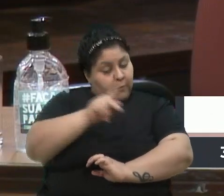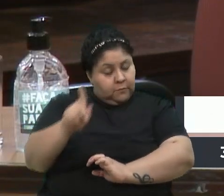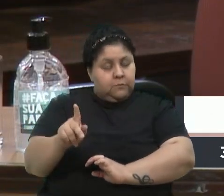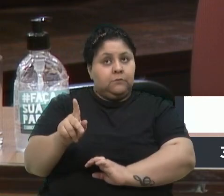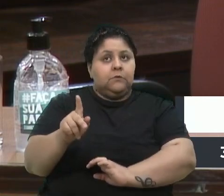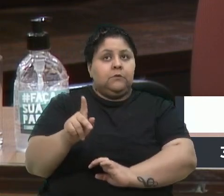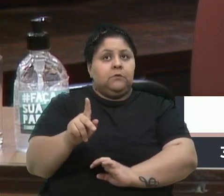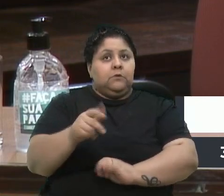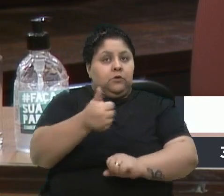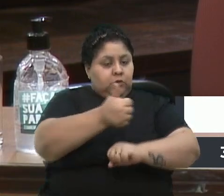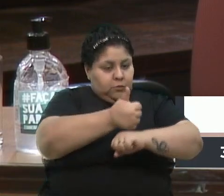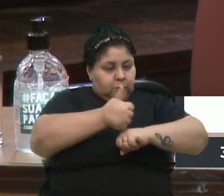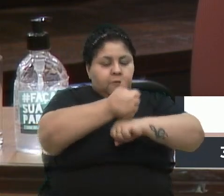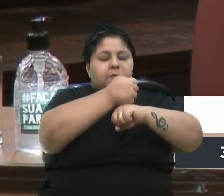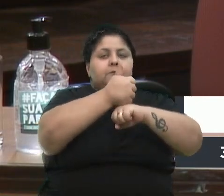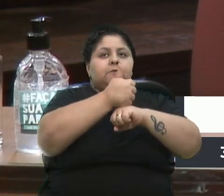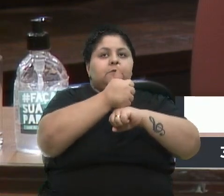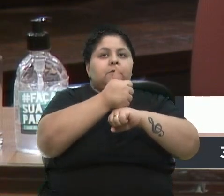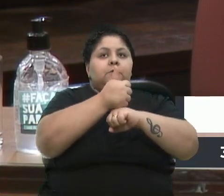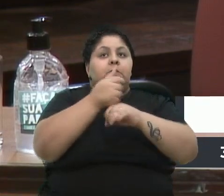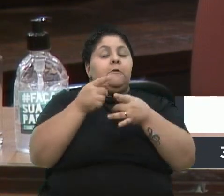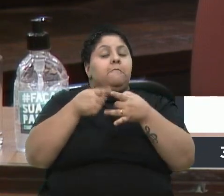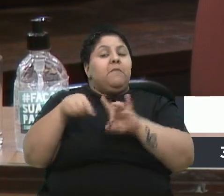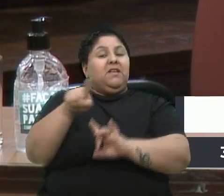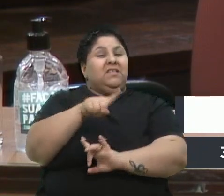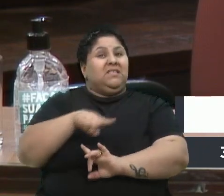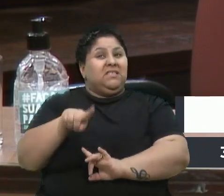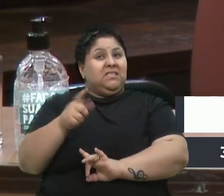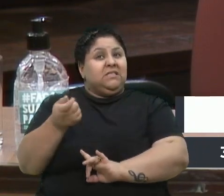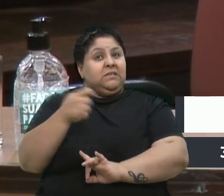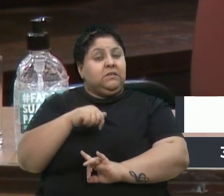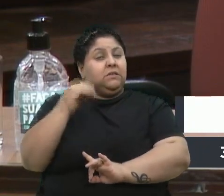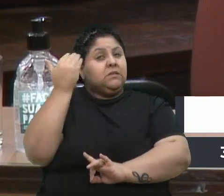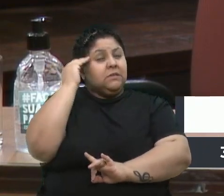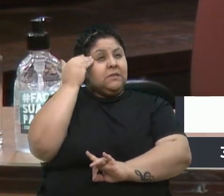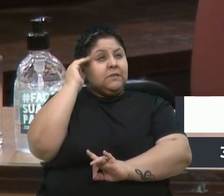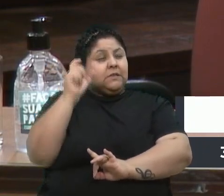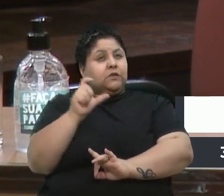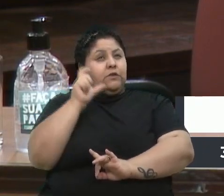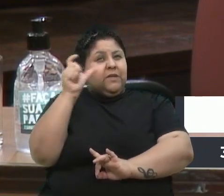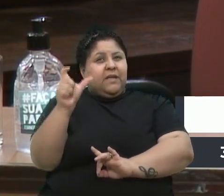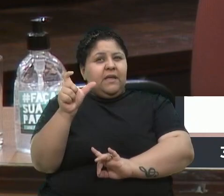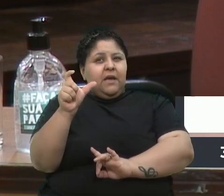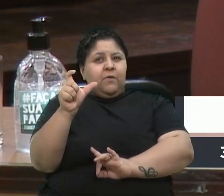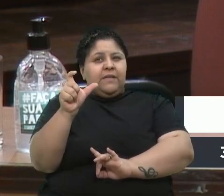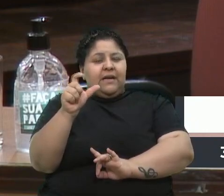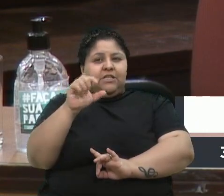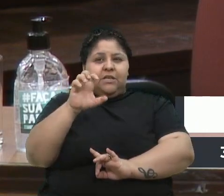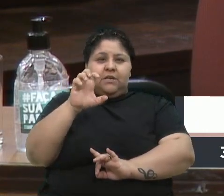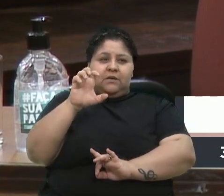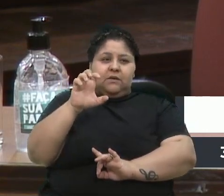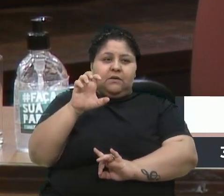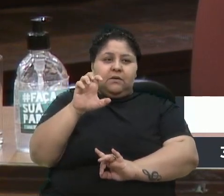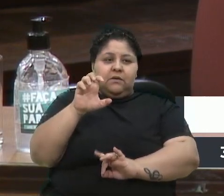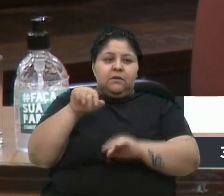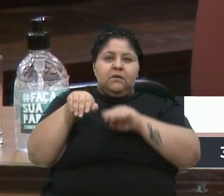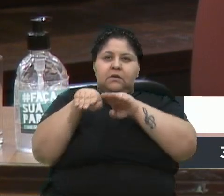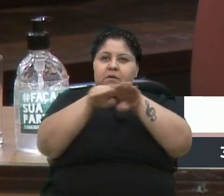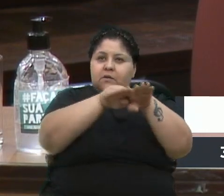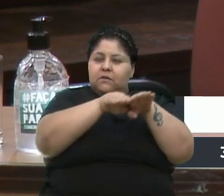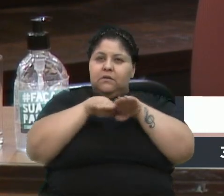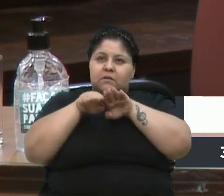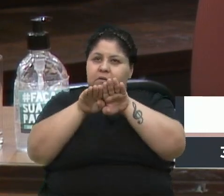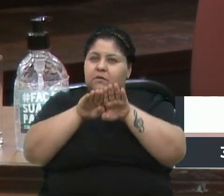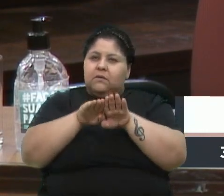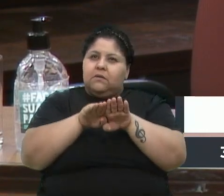professores, aos profissionais. Mas nós precisamos pensar numa palavra equidade. E hoje, se o prefeito